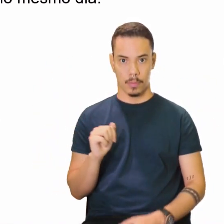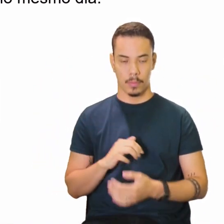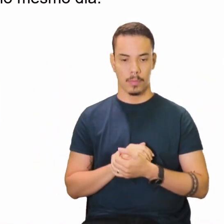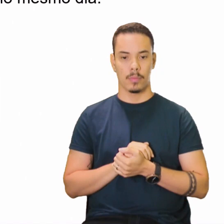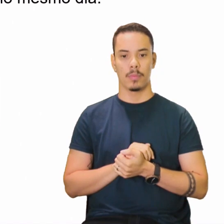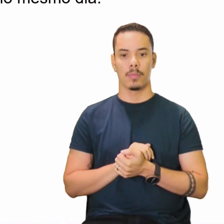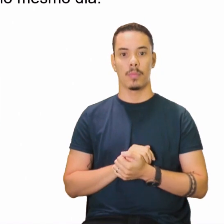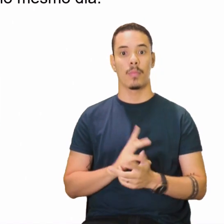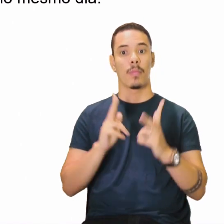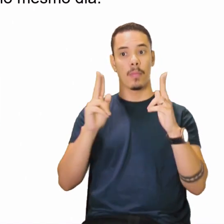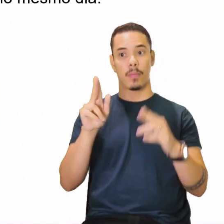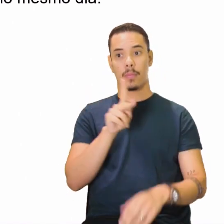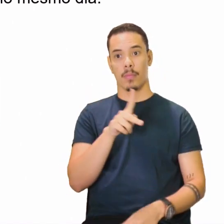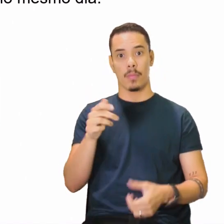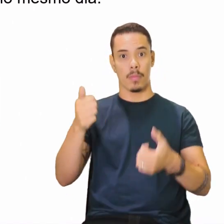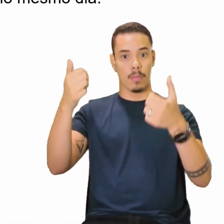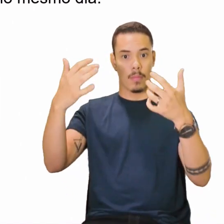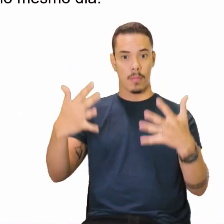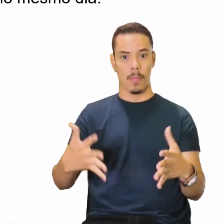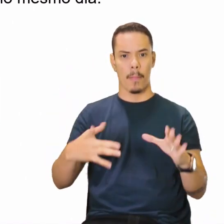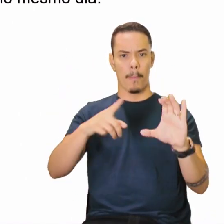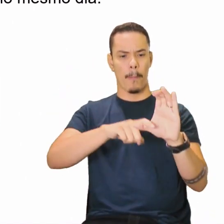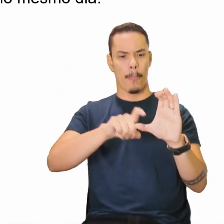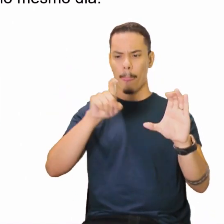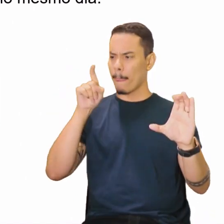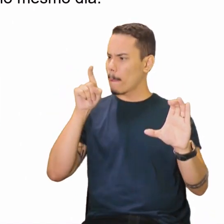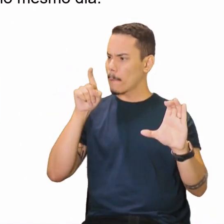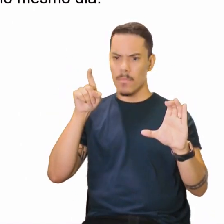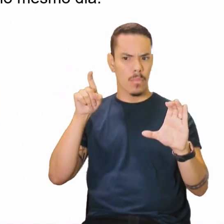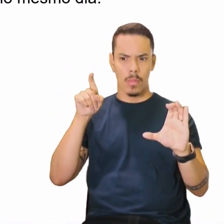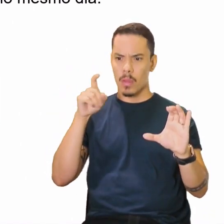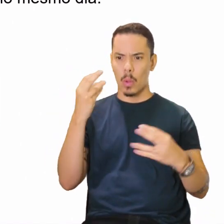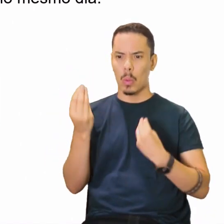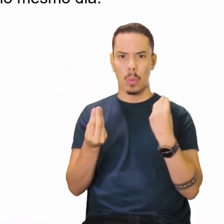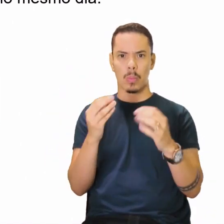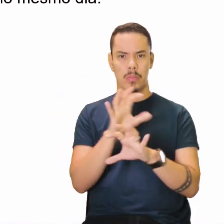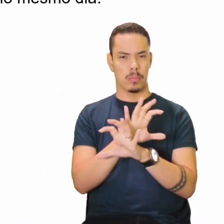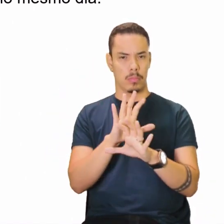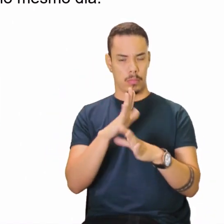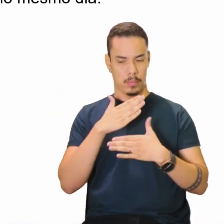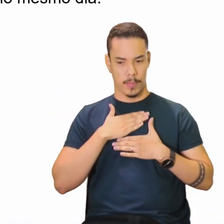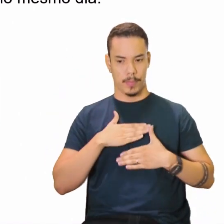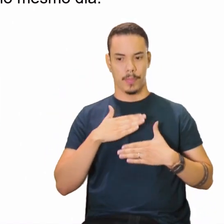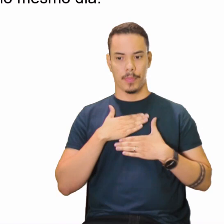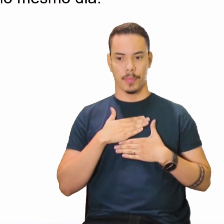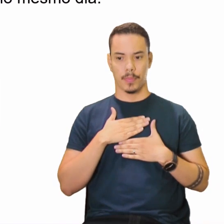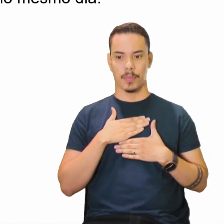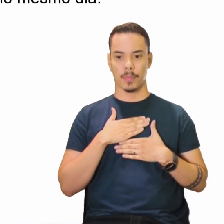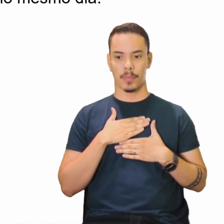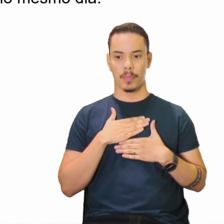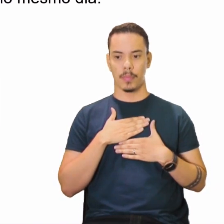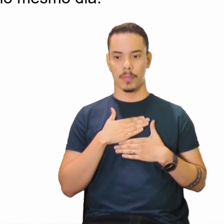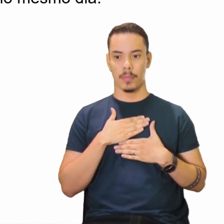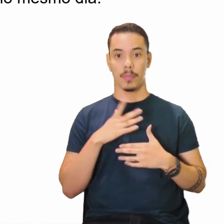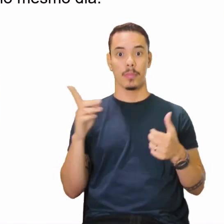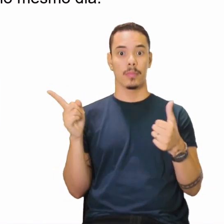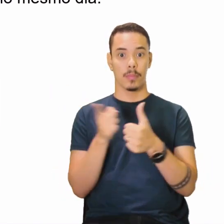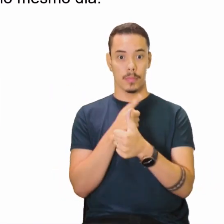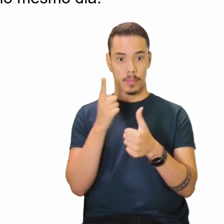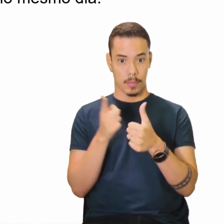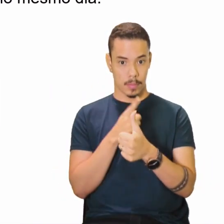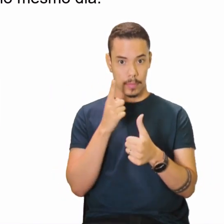Beleza. Como a professora falou que ela é independente, como assim, professora? Ai, tá, calma. A independência Primeiro,